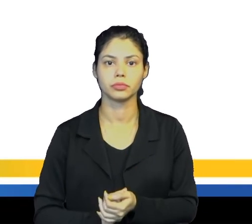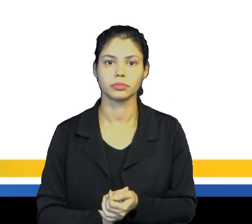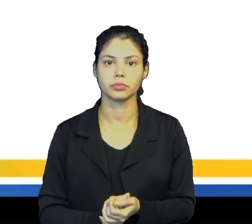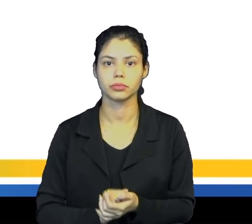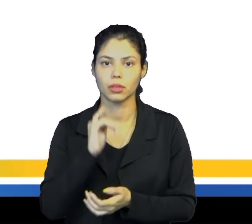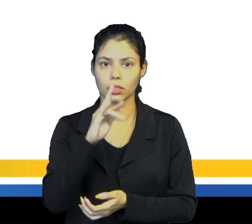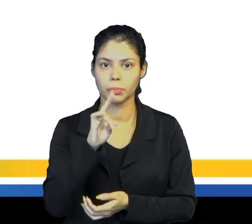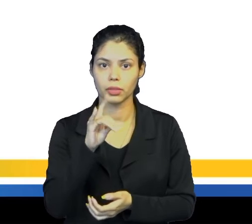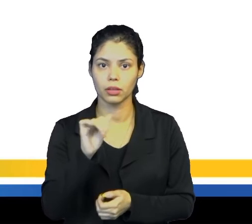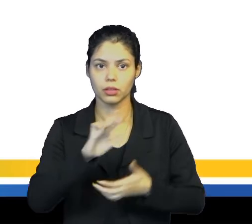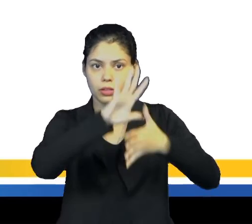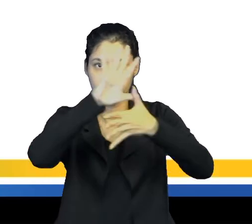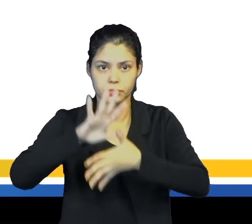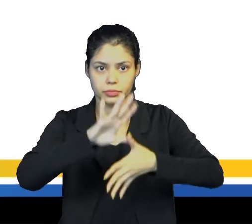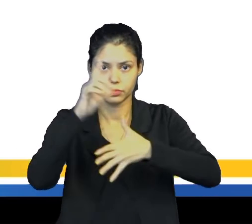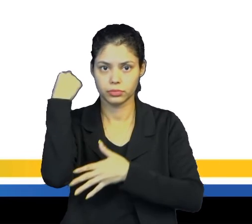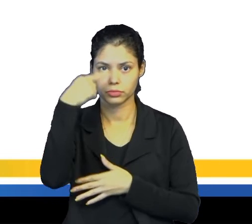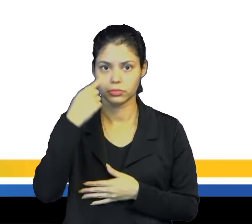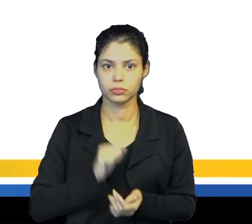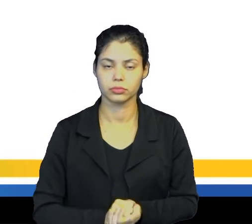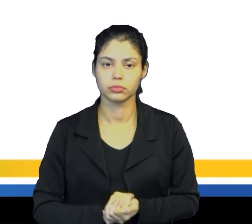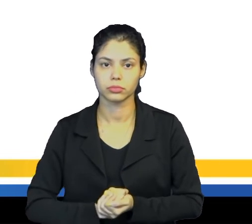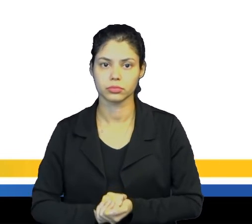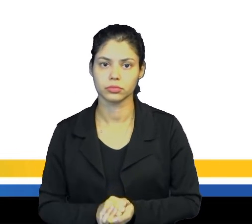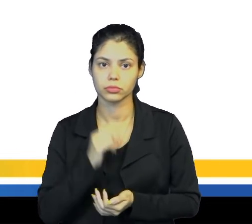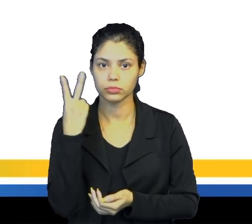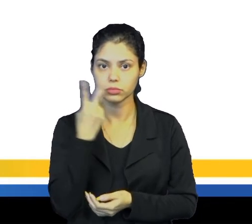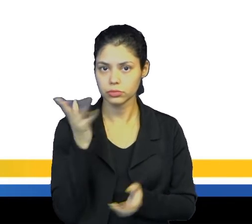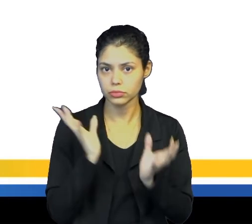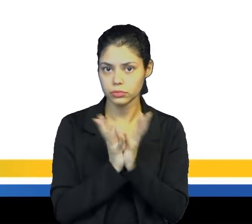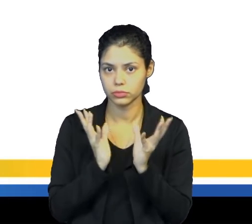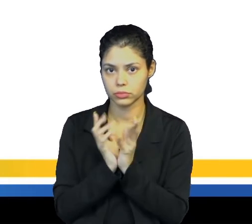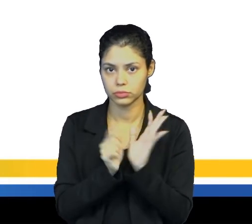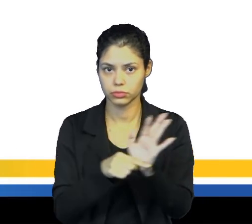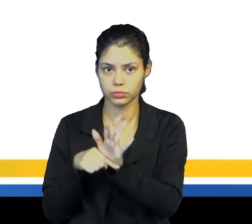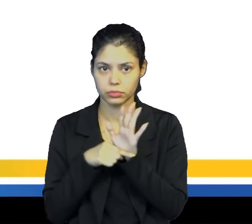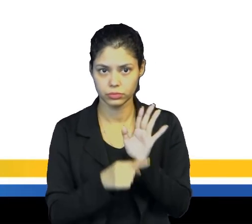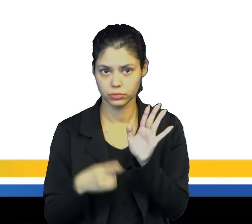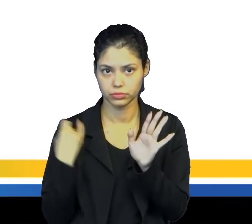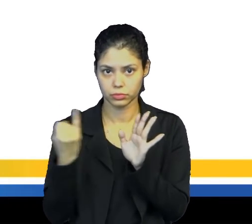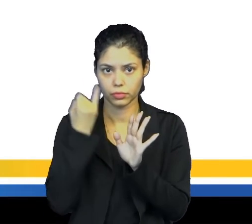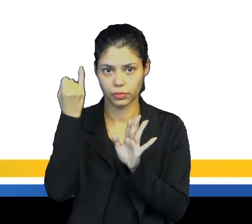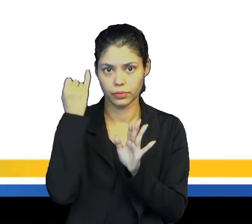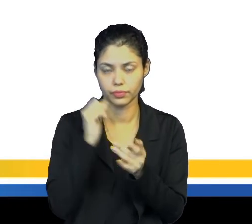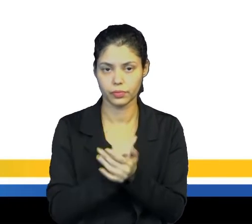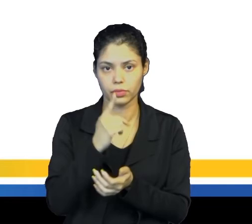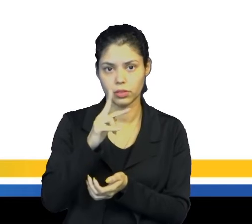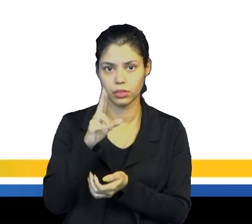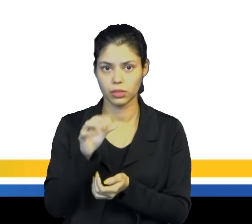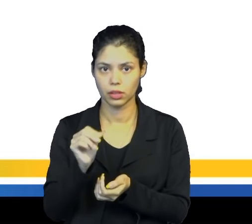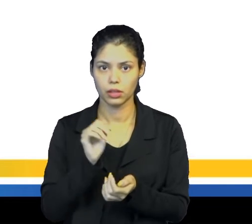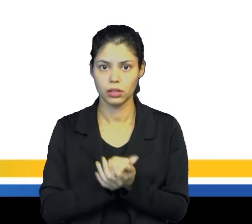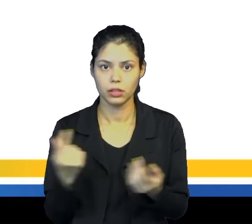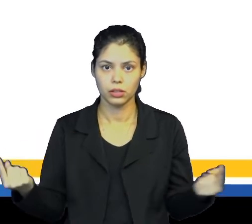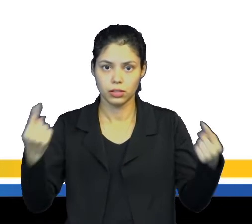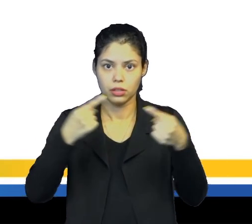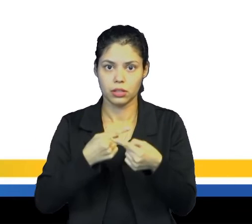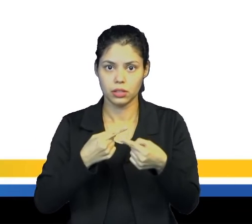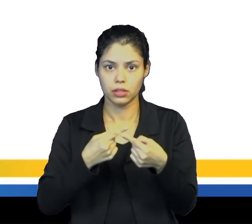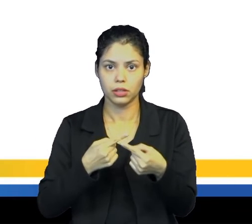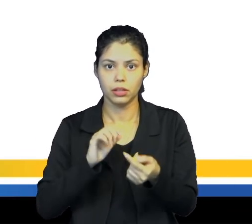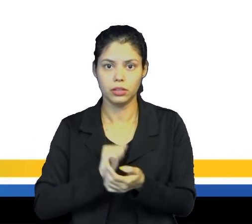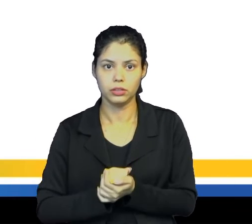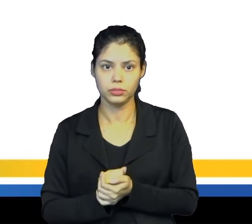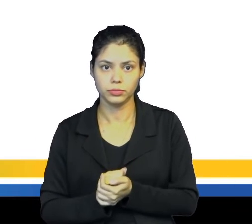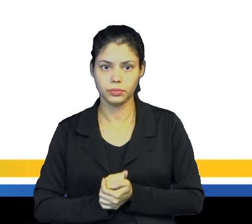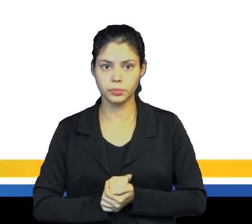Durante os processos de independência da América Espanhola, dois grupos se destacaram como principais protagonistas e adversários